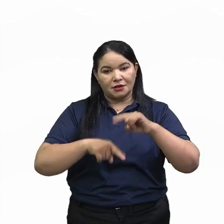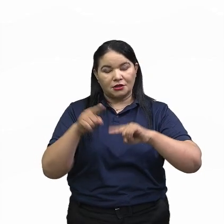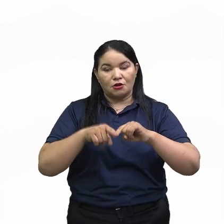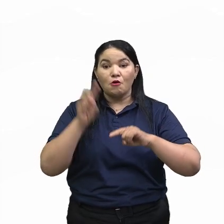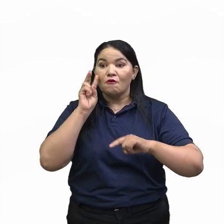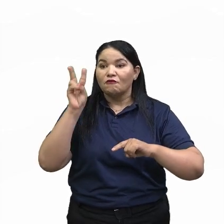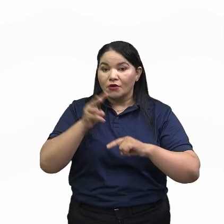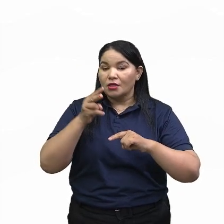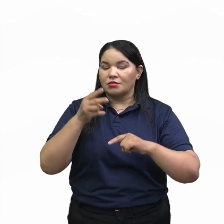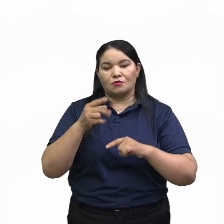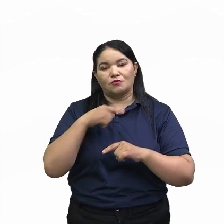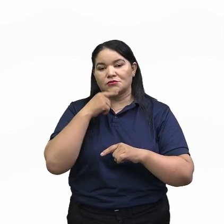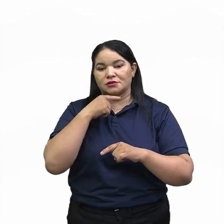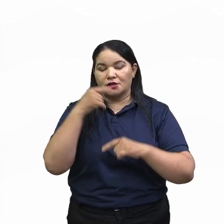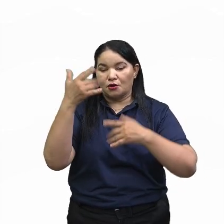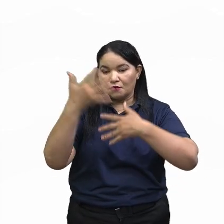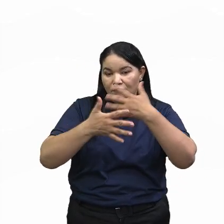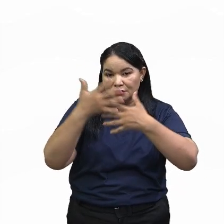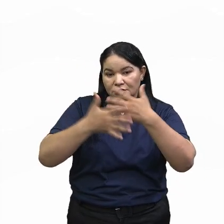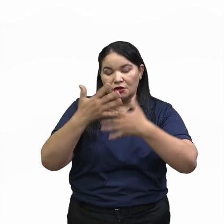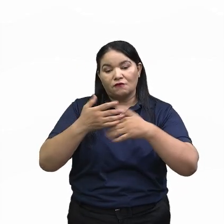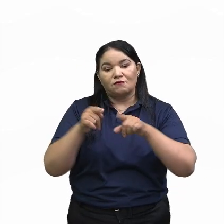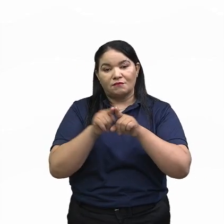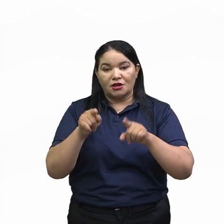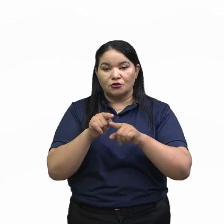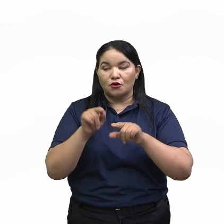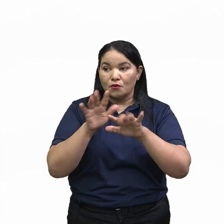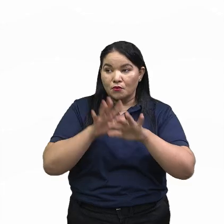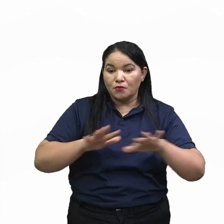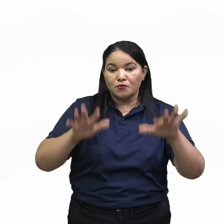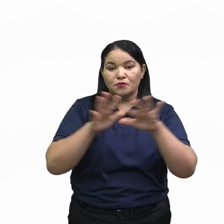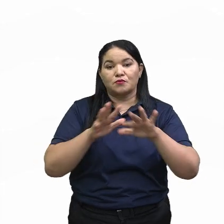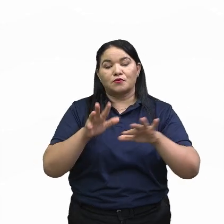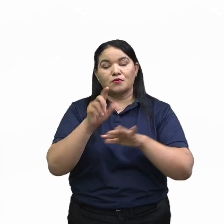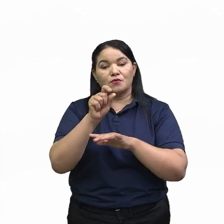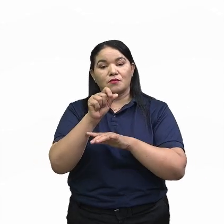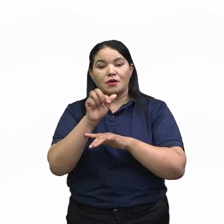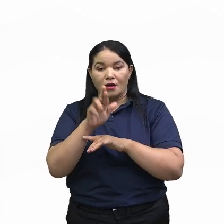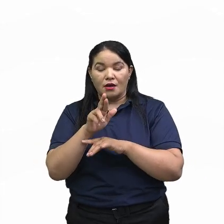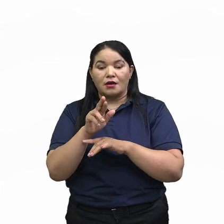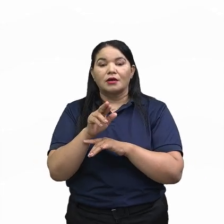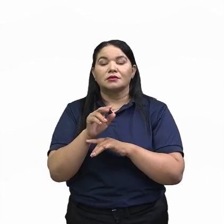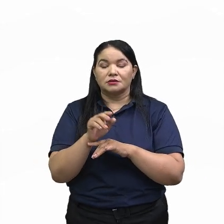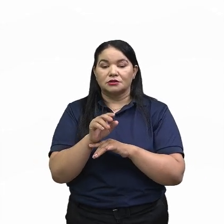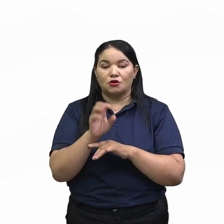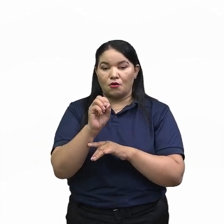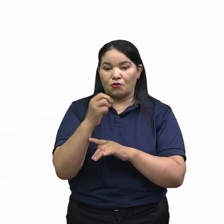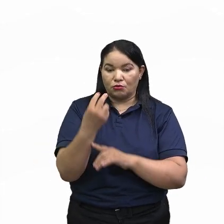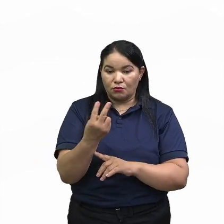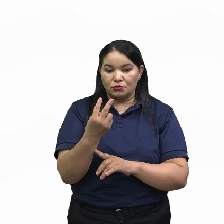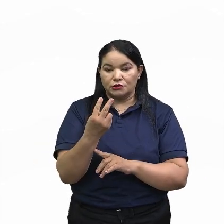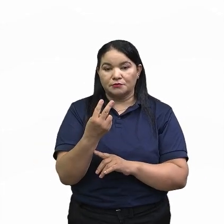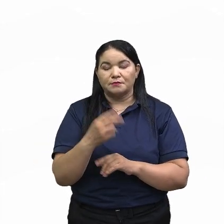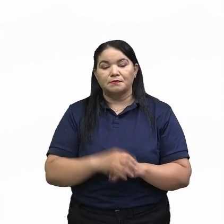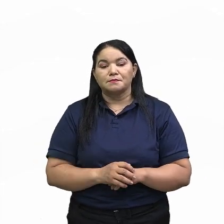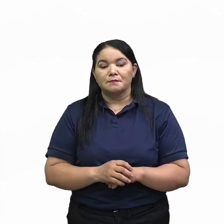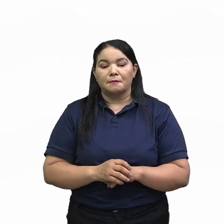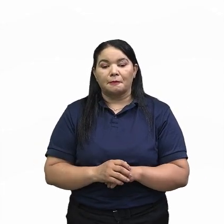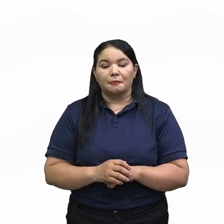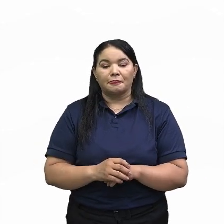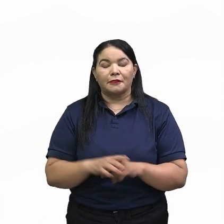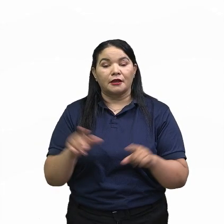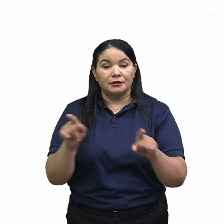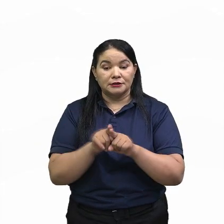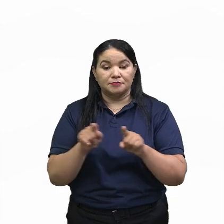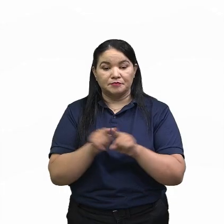não enxergá-lo, mas o ar está à nossa volta, né? Os gases que compõem a atmosfera. Tá certo? Então, uma